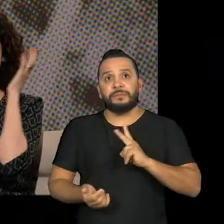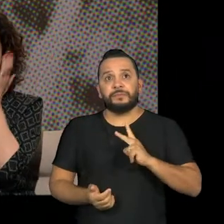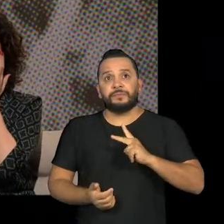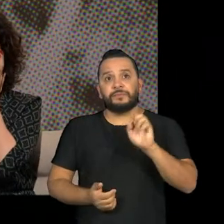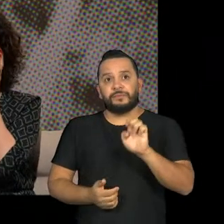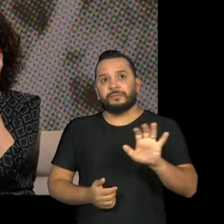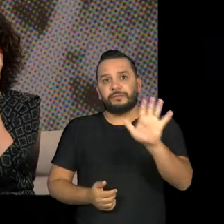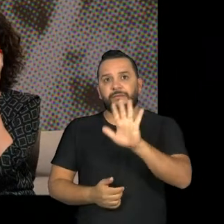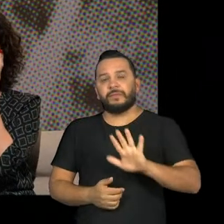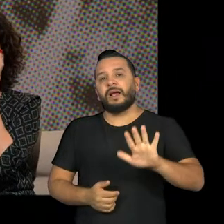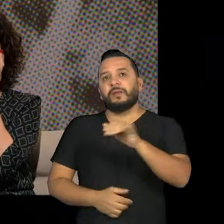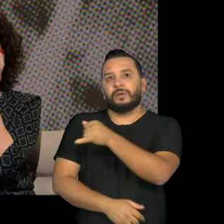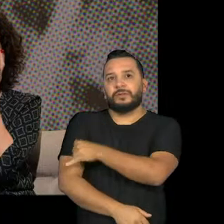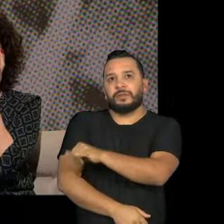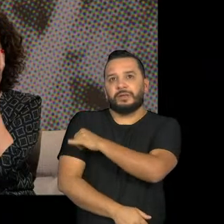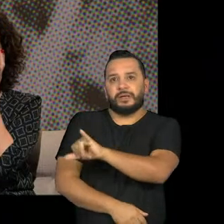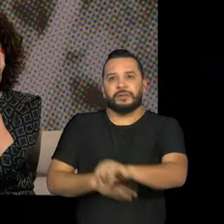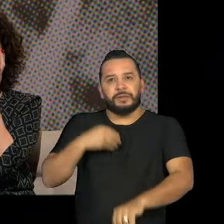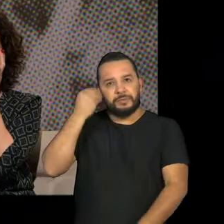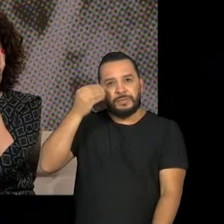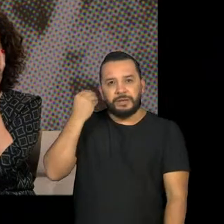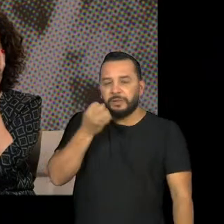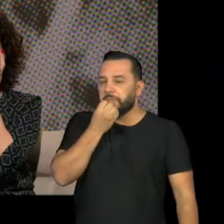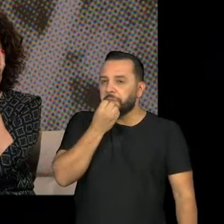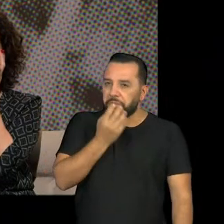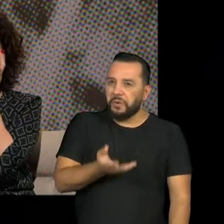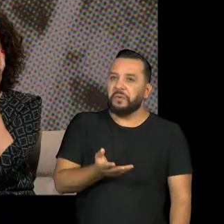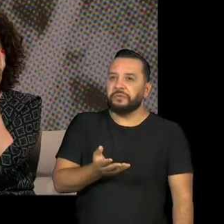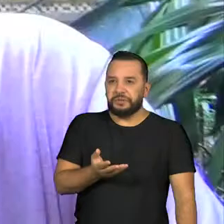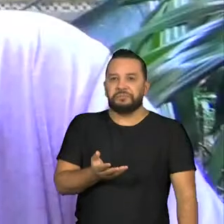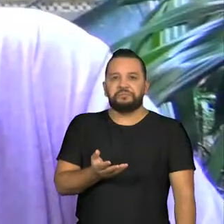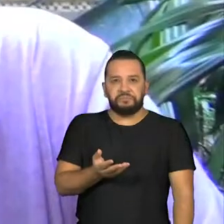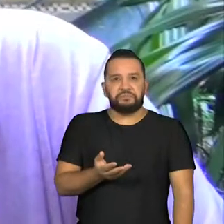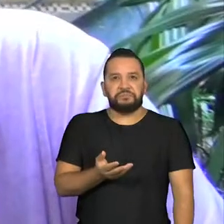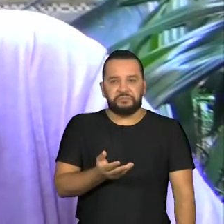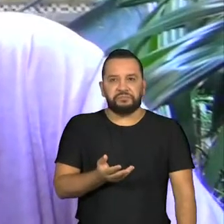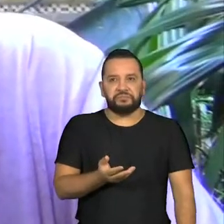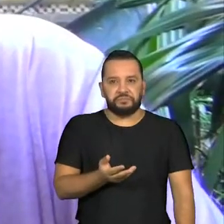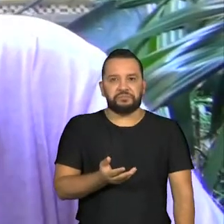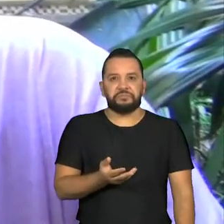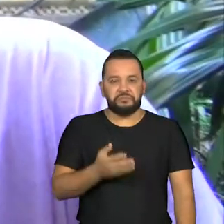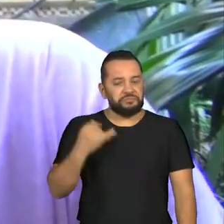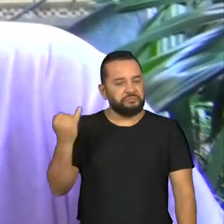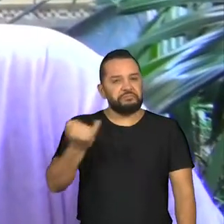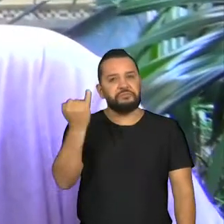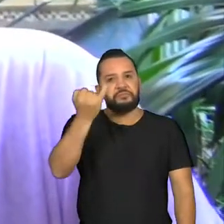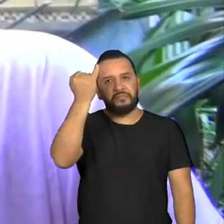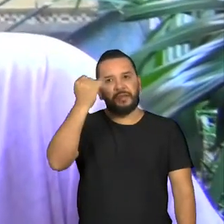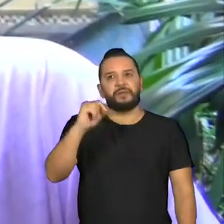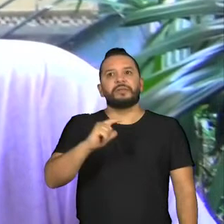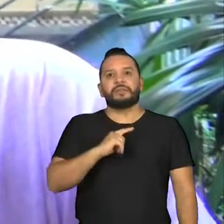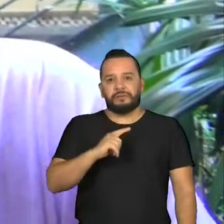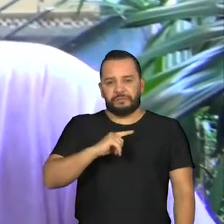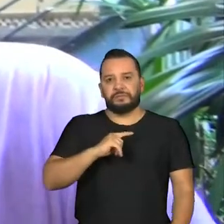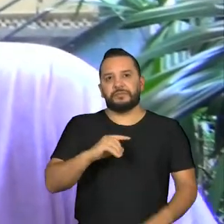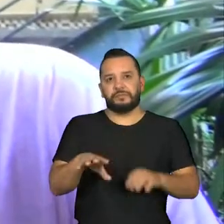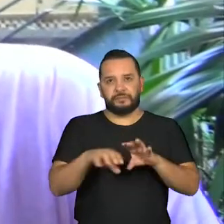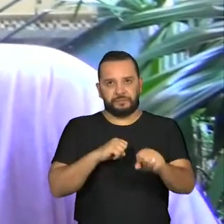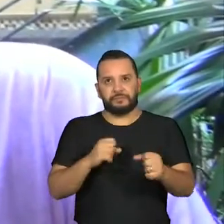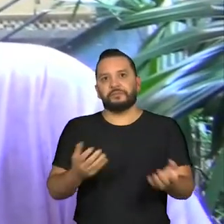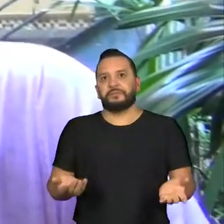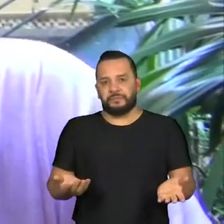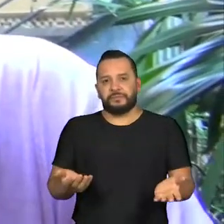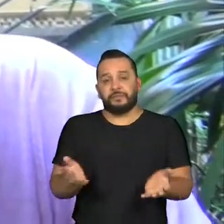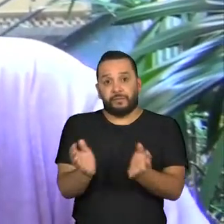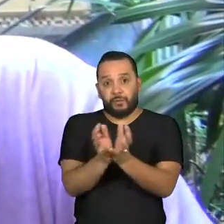do Rio de Janeiro. Era uma experiência muito rica, realmente muito fundamental assim, de formação, né? E a gente